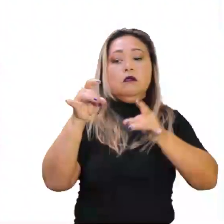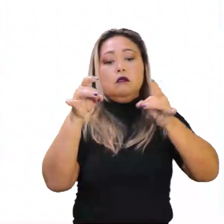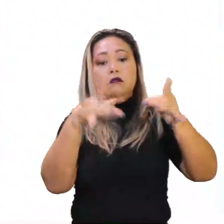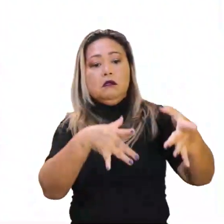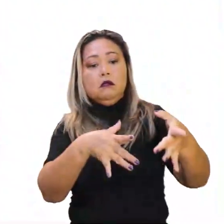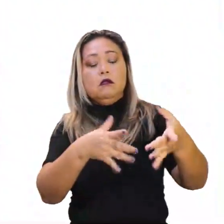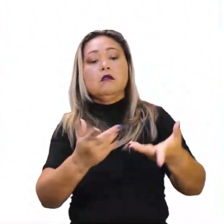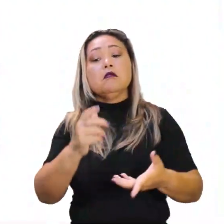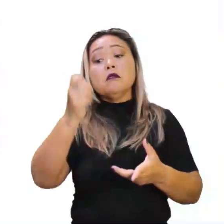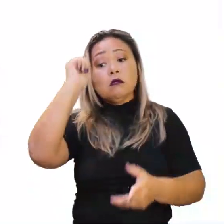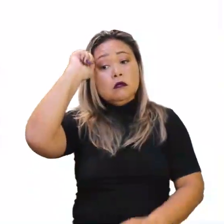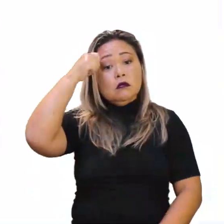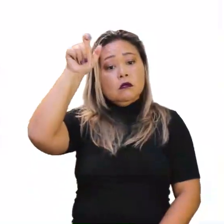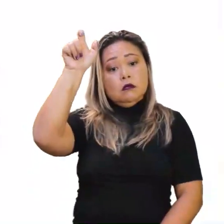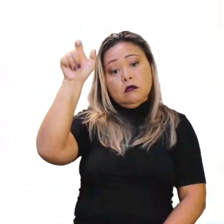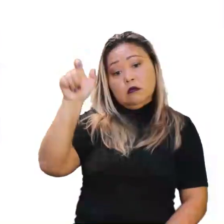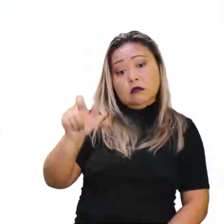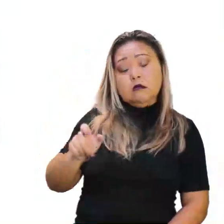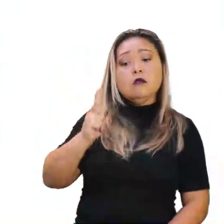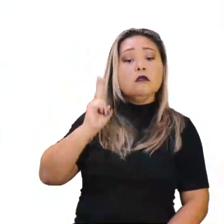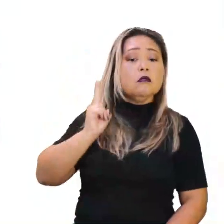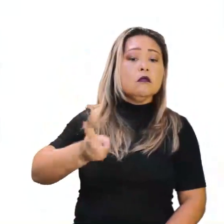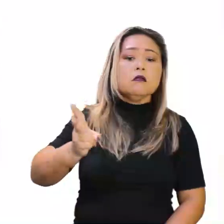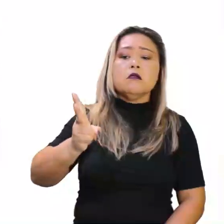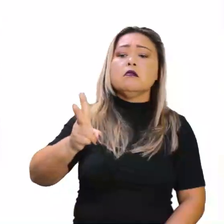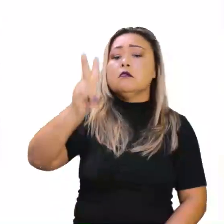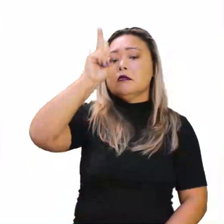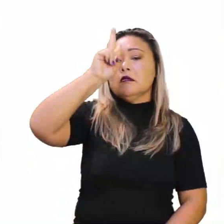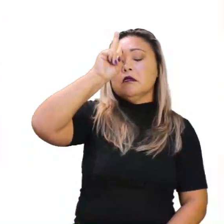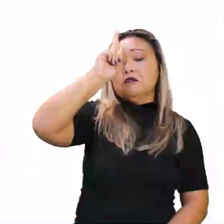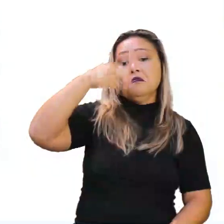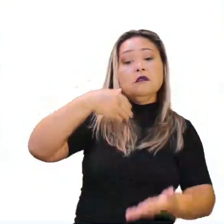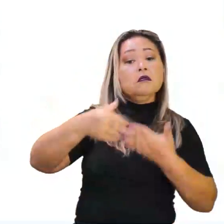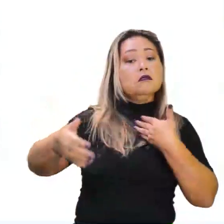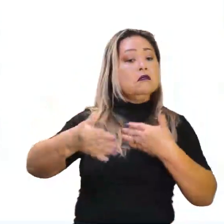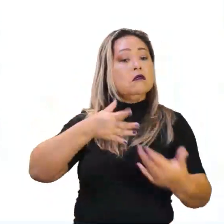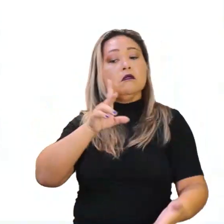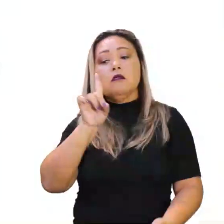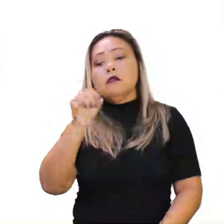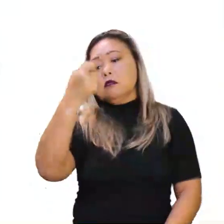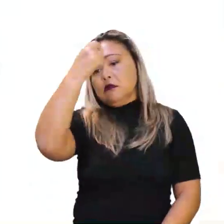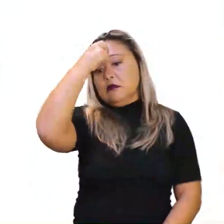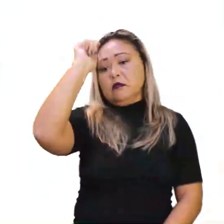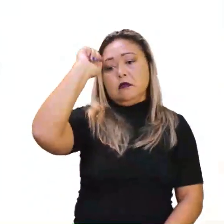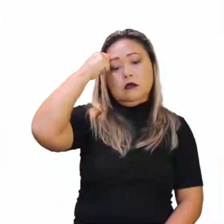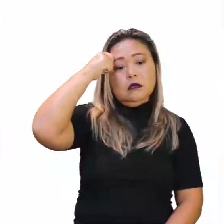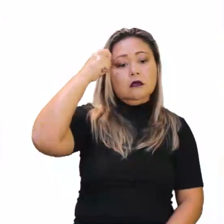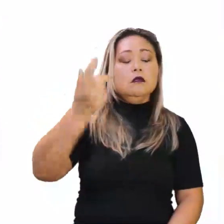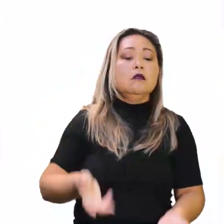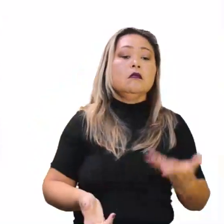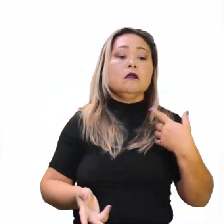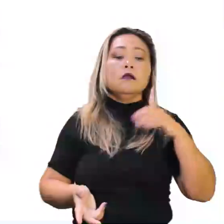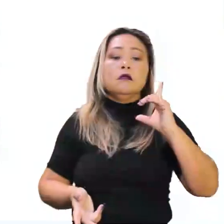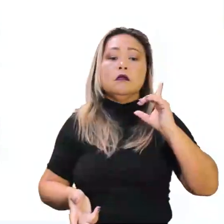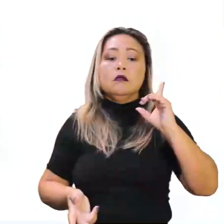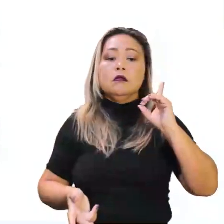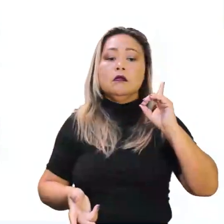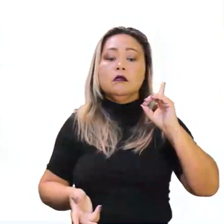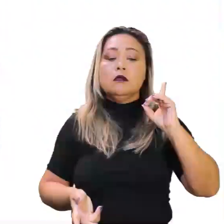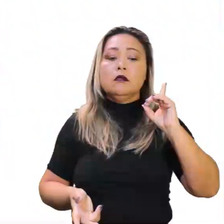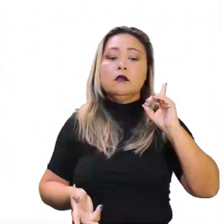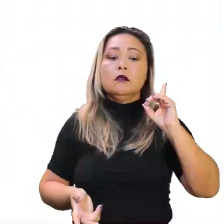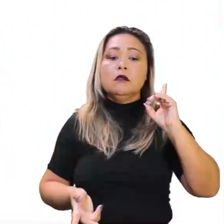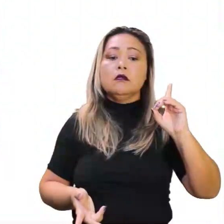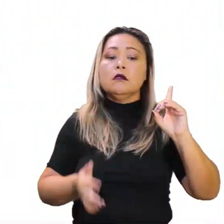abandono. Aí, letra C. Os negros são sempre lembrados, independente do Dia da Consciência Negra. Vamos vendo aí,